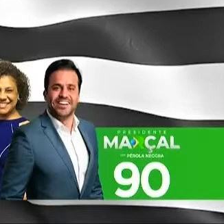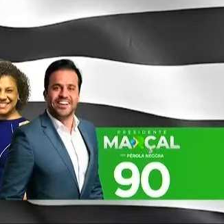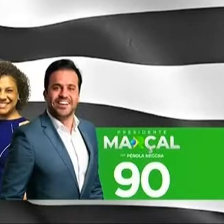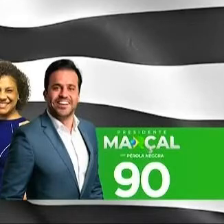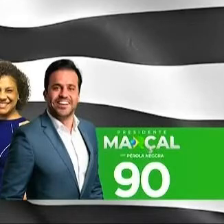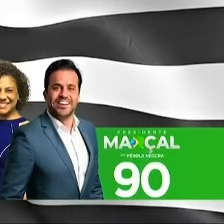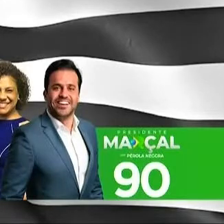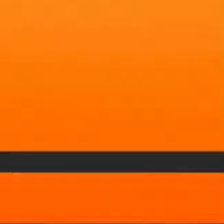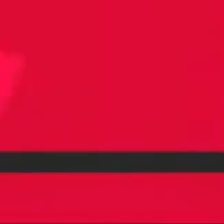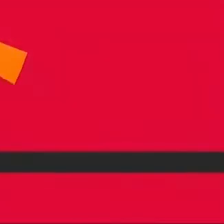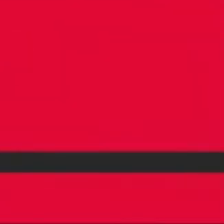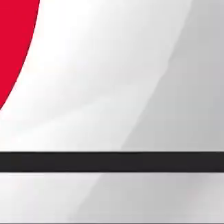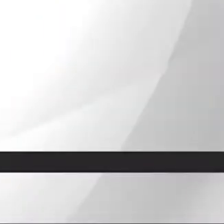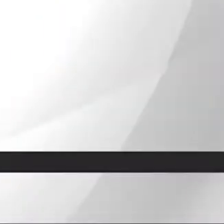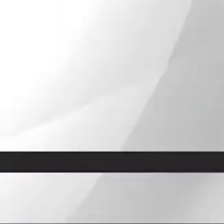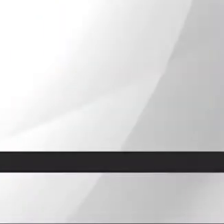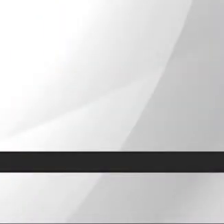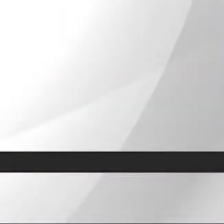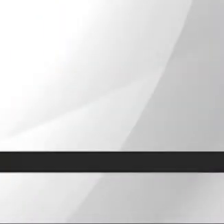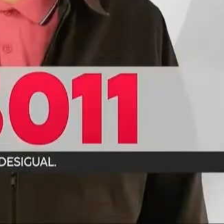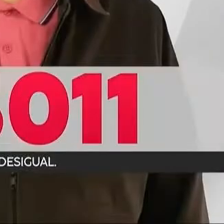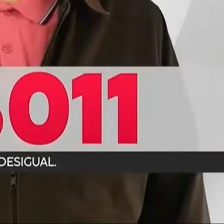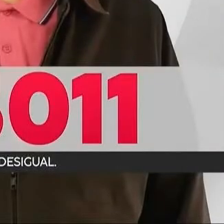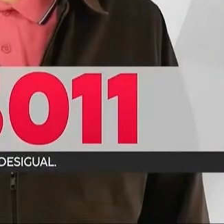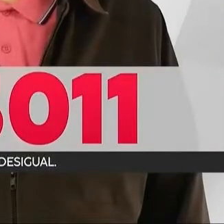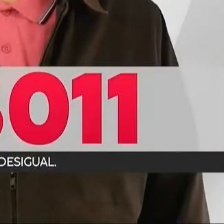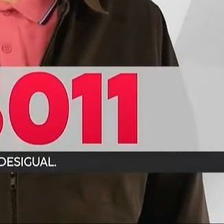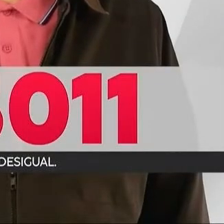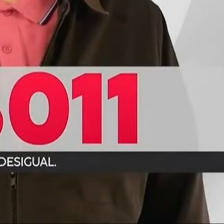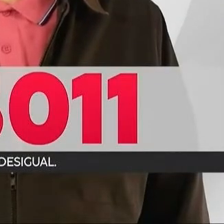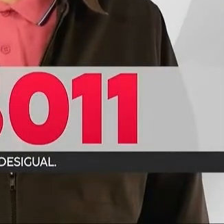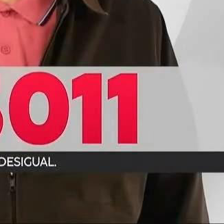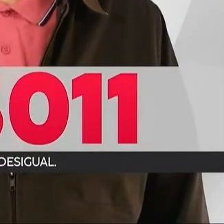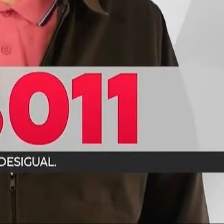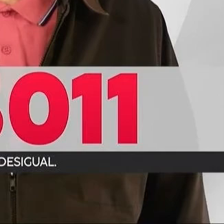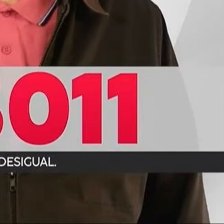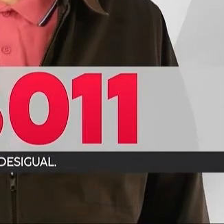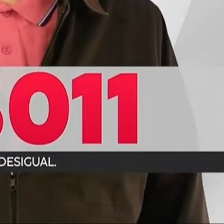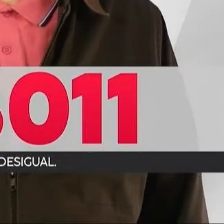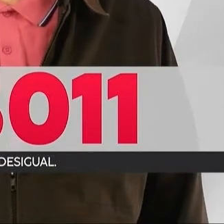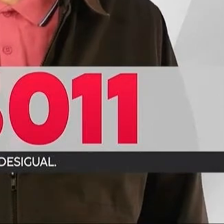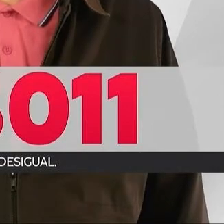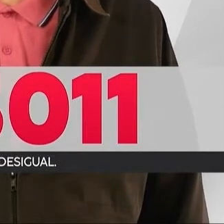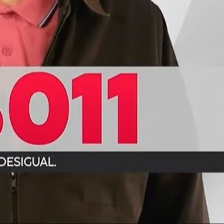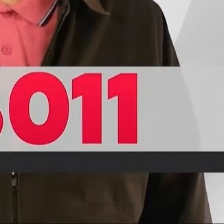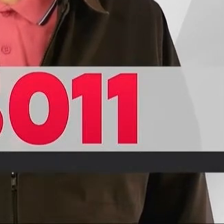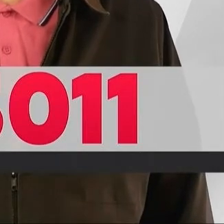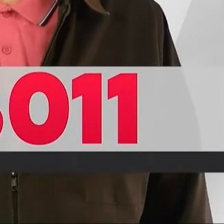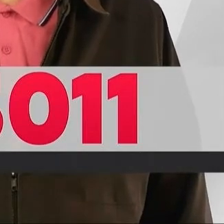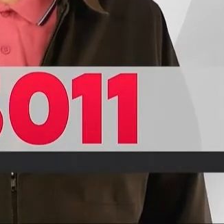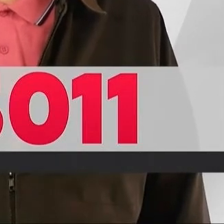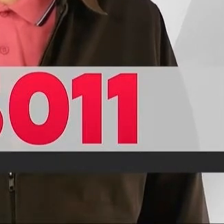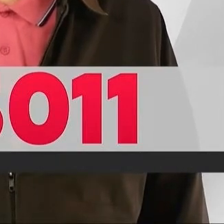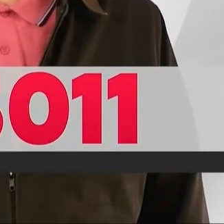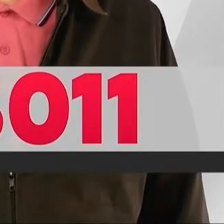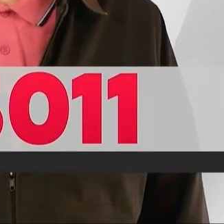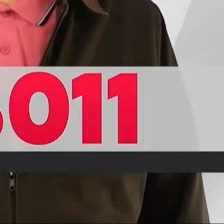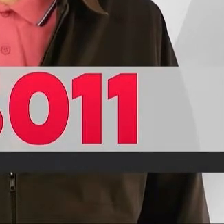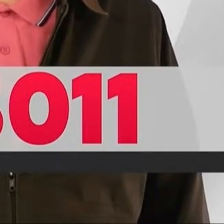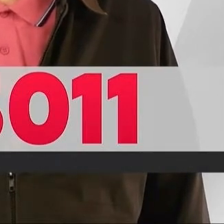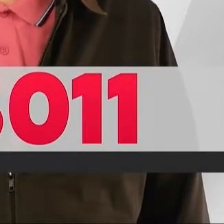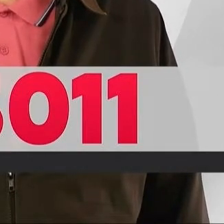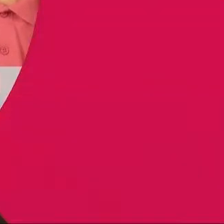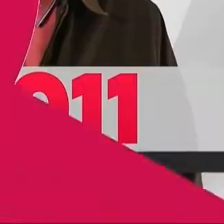calvo de barba gesticulando. Federação Brasil da Esperança. Qualidade de vida para quem vive nas cidades e por uma São Paulo menos desigual. Maurici,